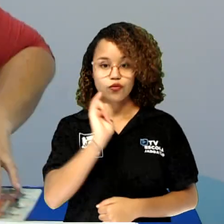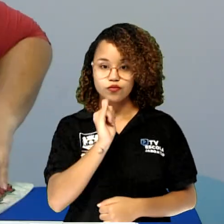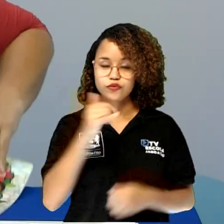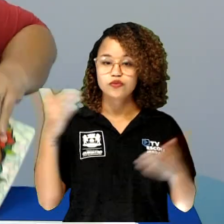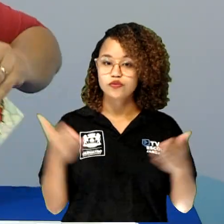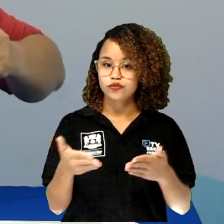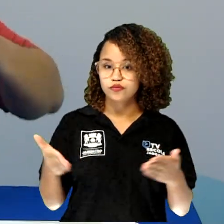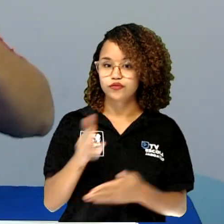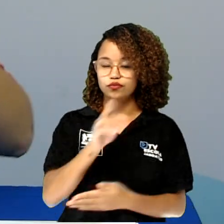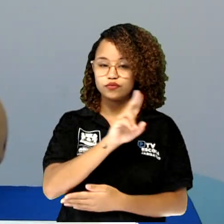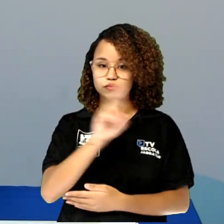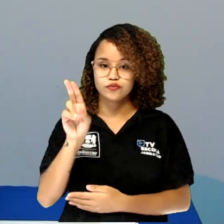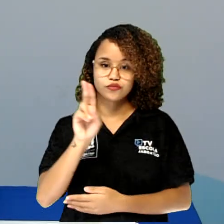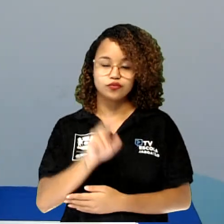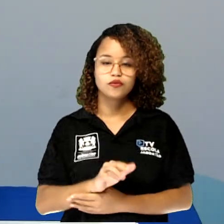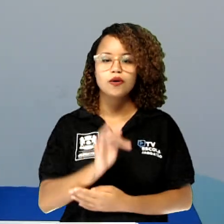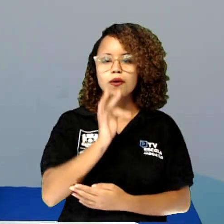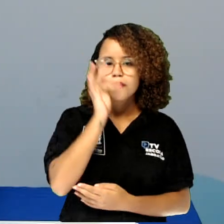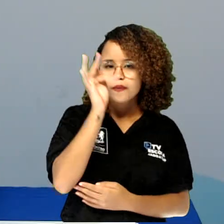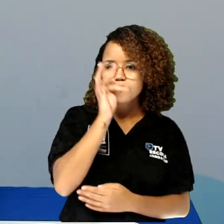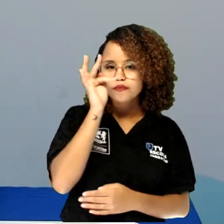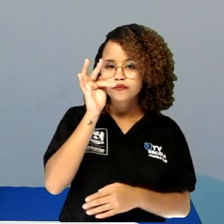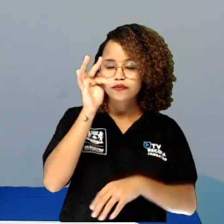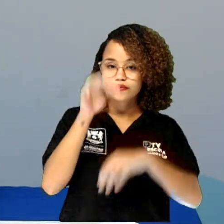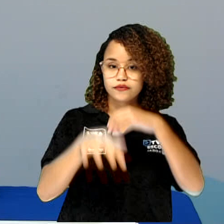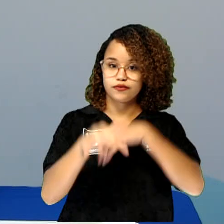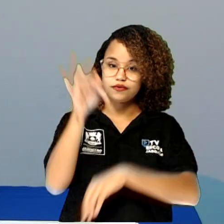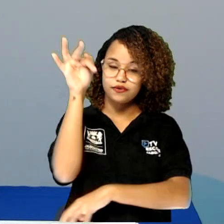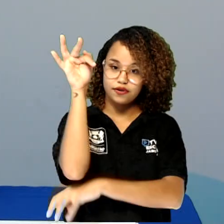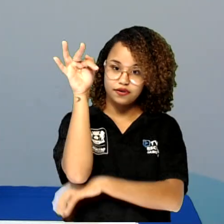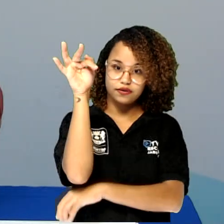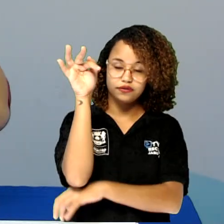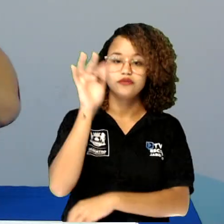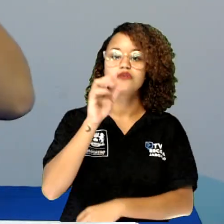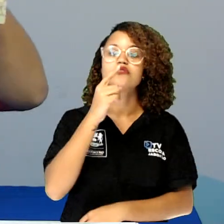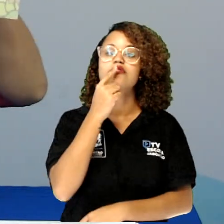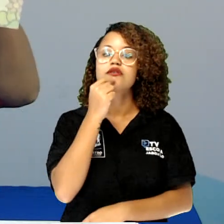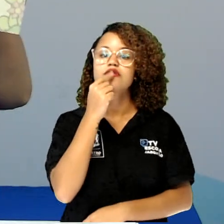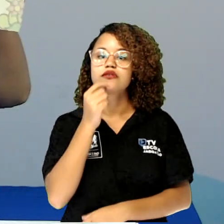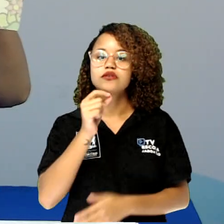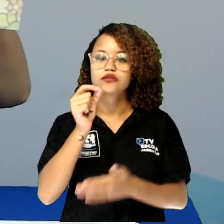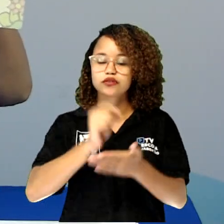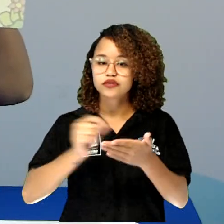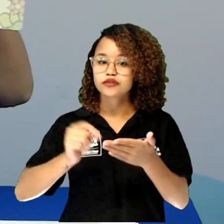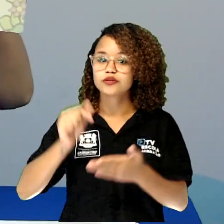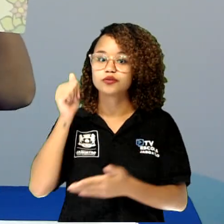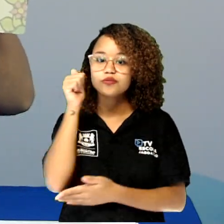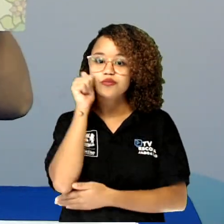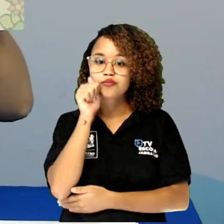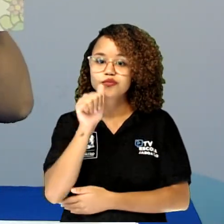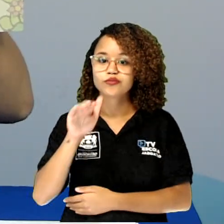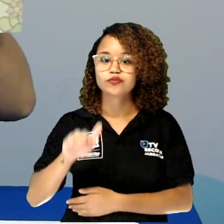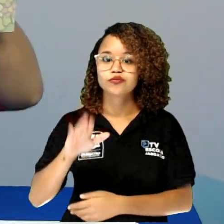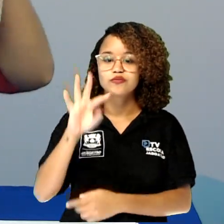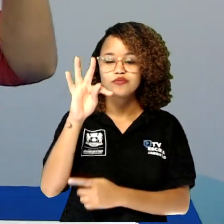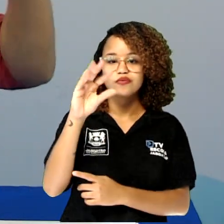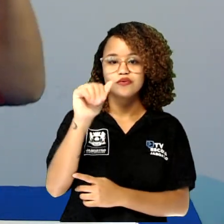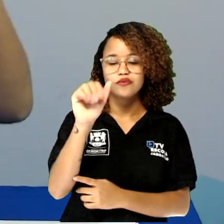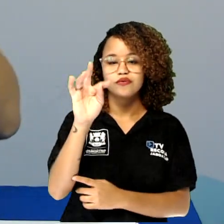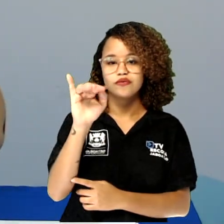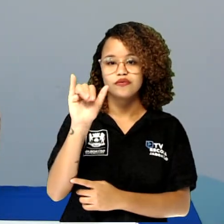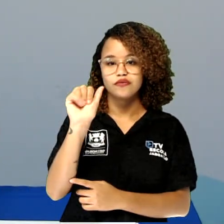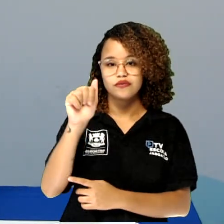se chama A Flor da Raiz Vermelha. E ela foi escrita por essa mocinha aqui, que é a Tatiana